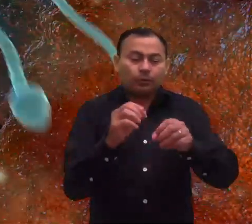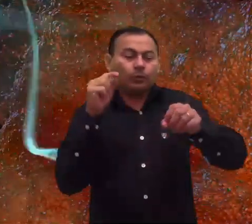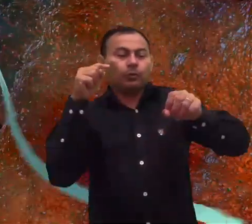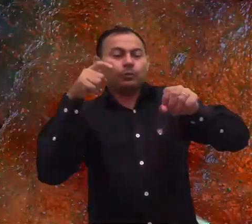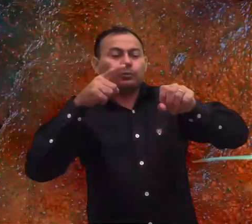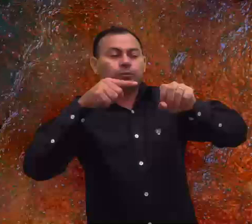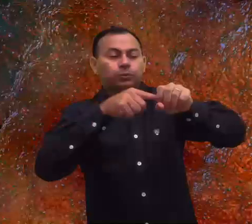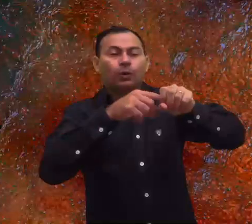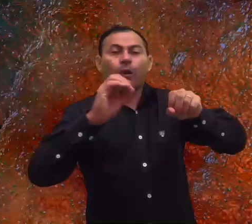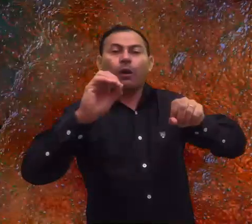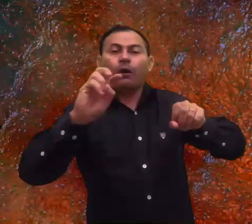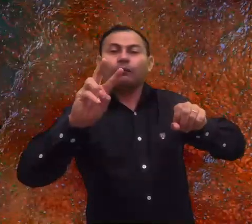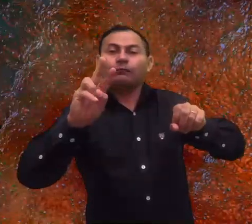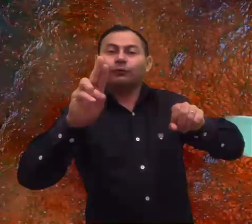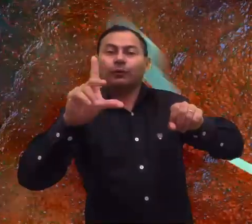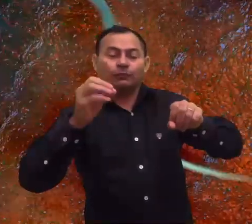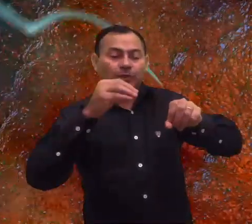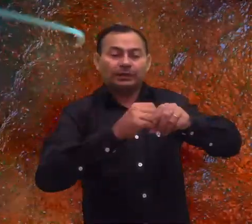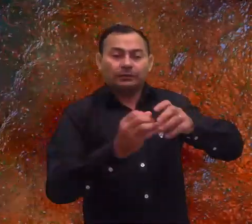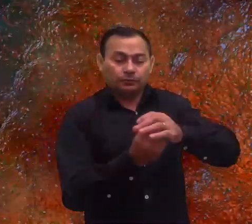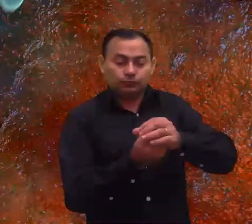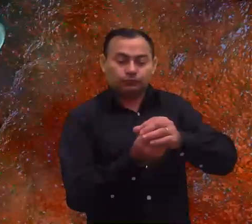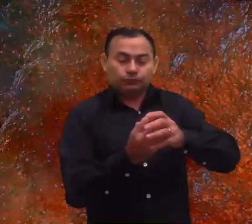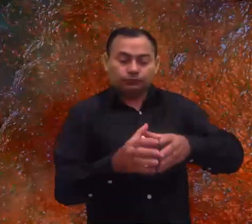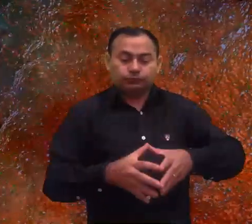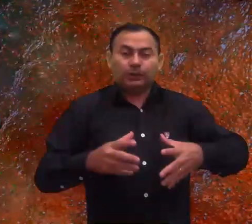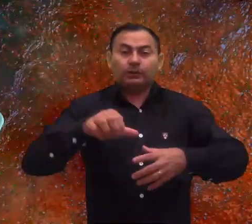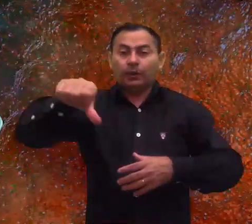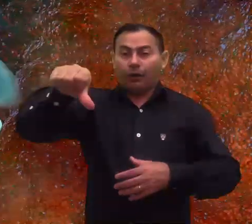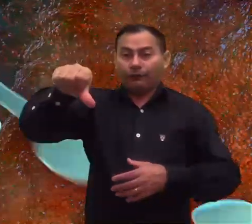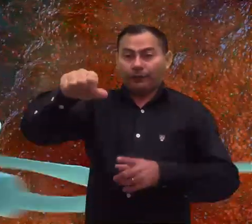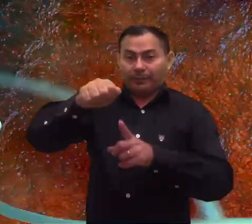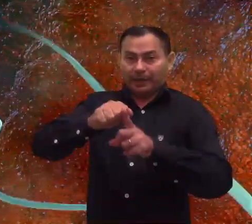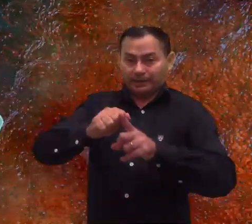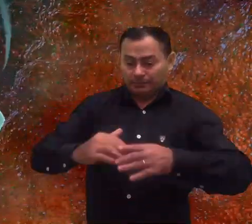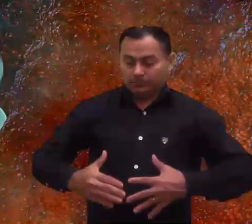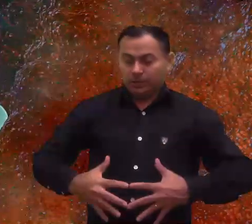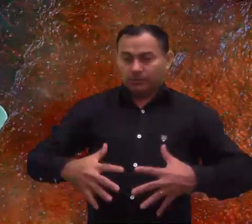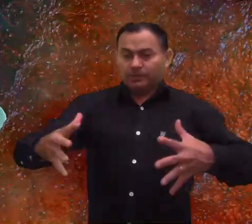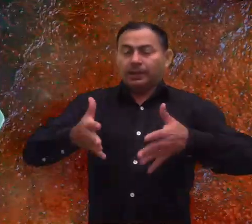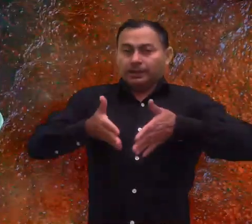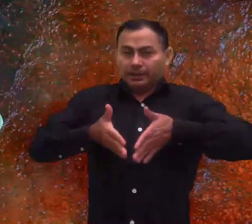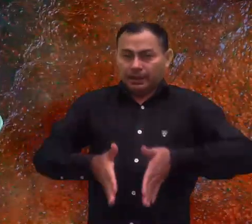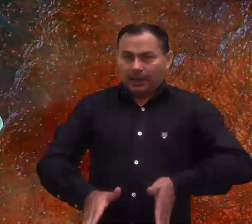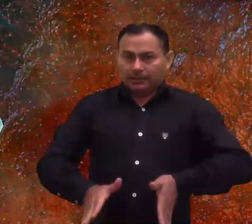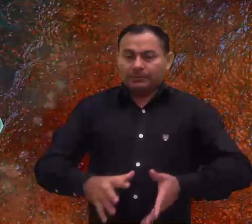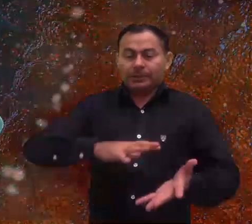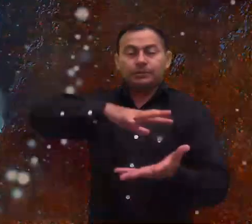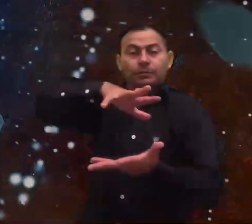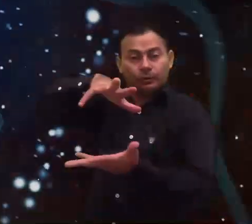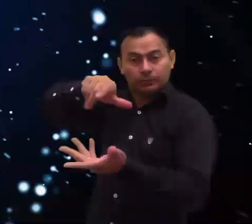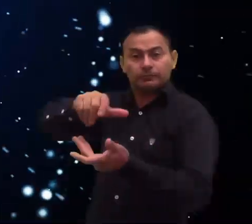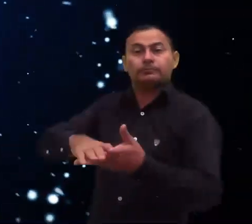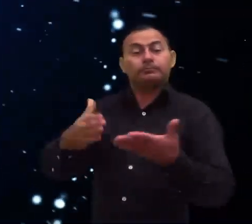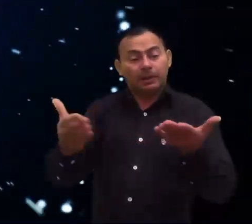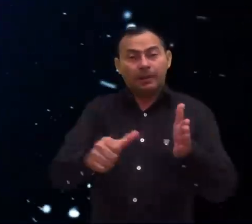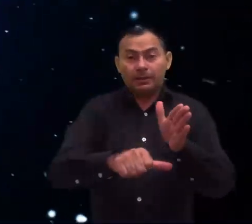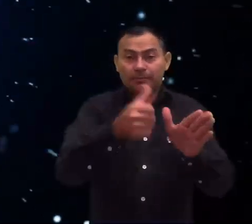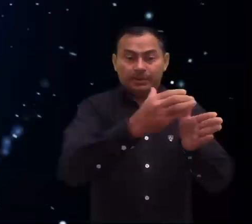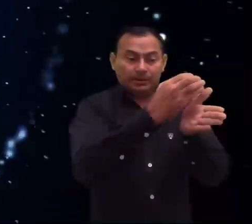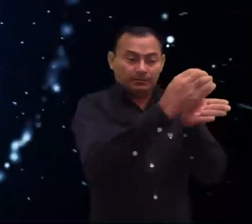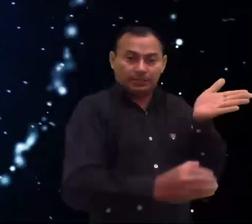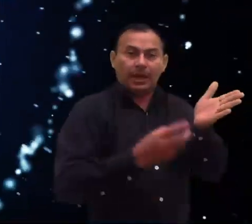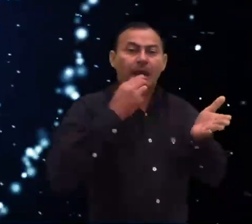semente fertiliza o óvulo, aí acontece a concepção da vida. 9 meses depois, a vida que foi concebida nasce para este